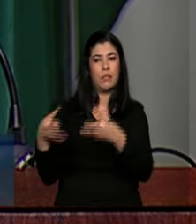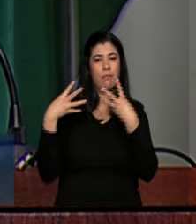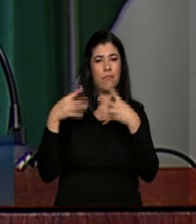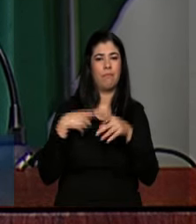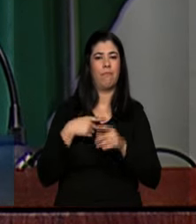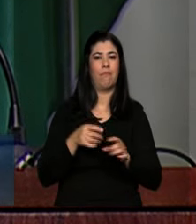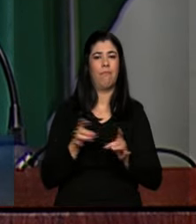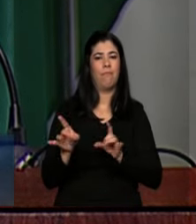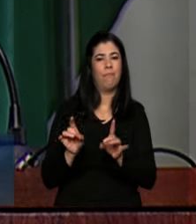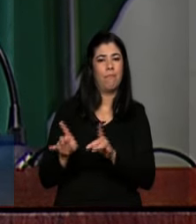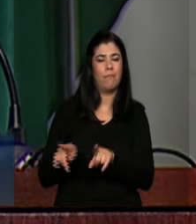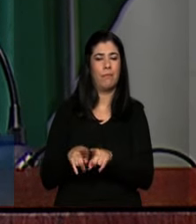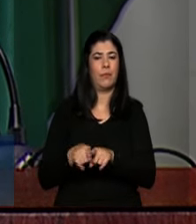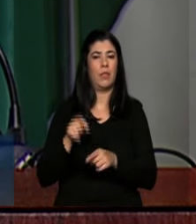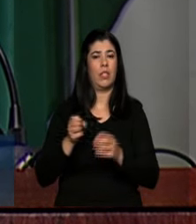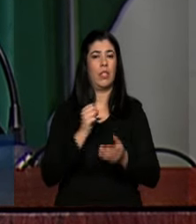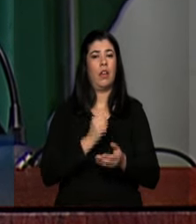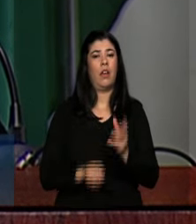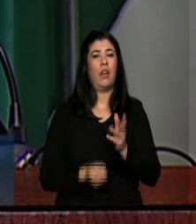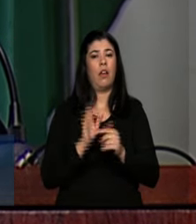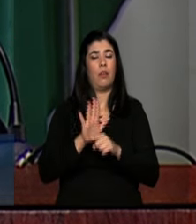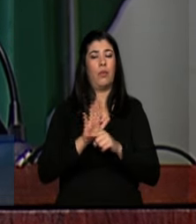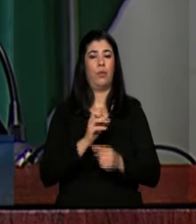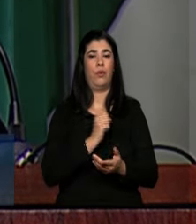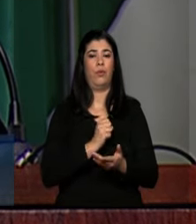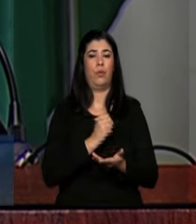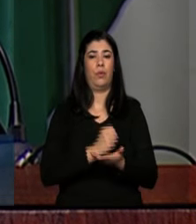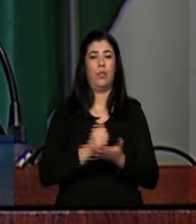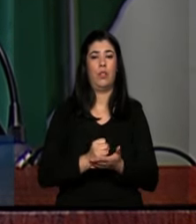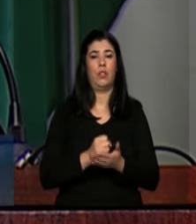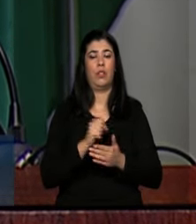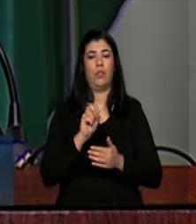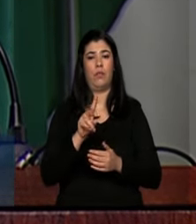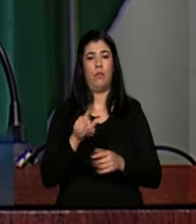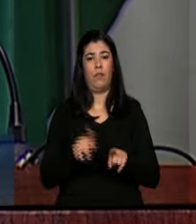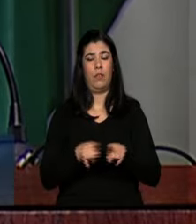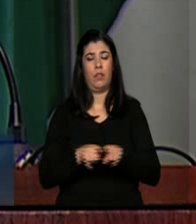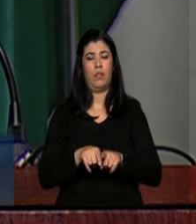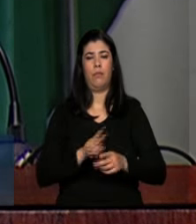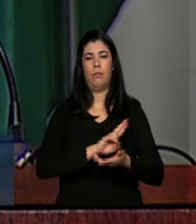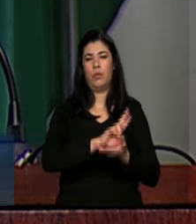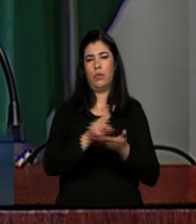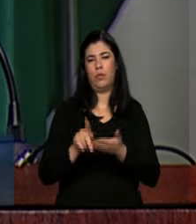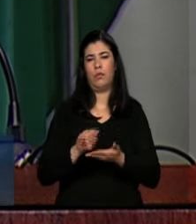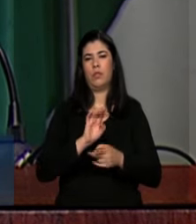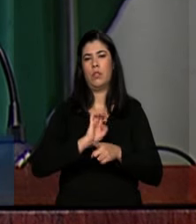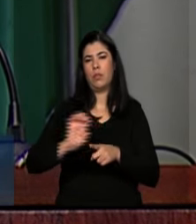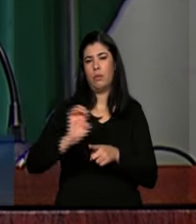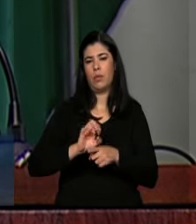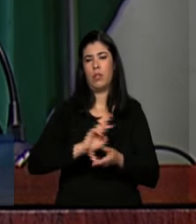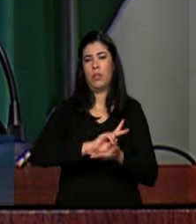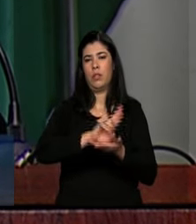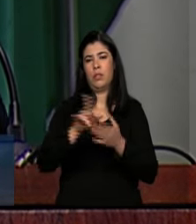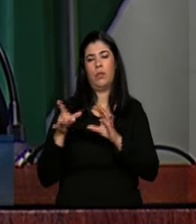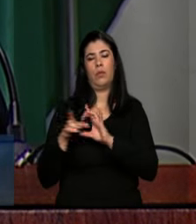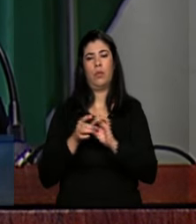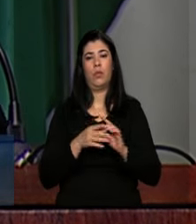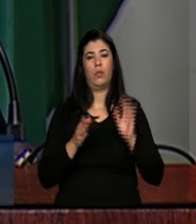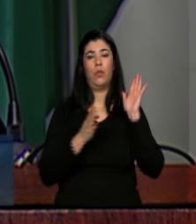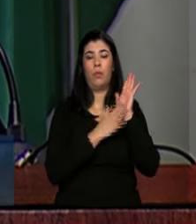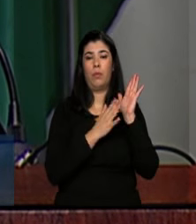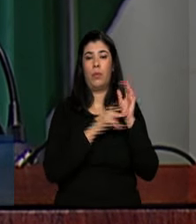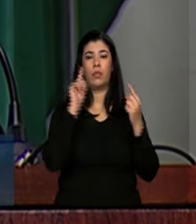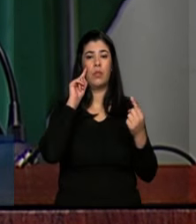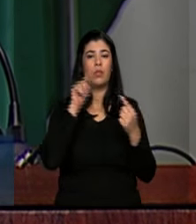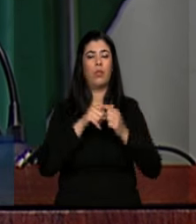que geram empregos no Brasil e ajudam a ampliar e a diversificar nossas exportações em linha com o propósito